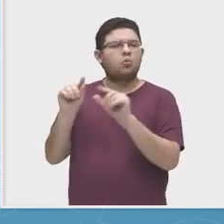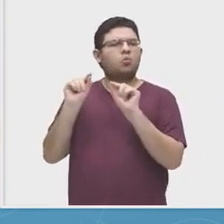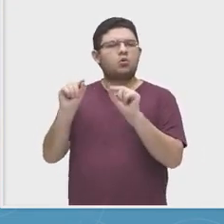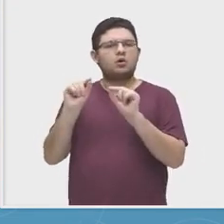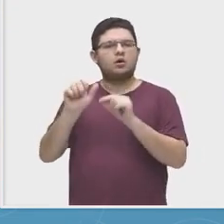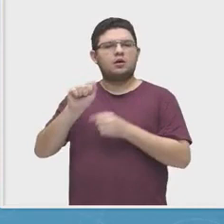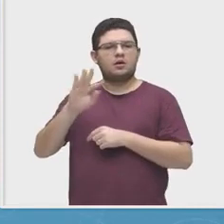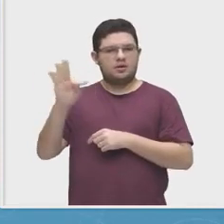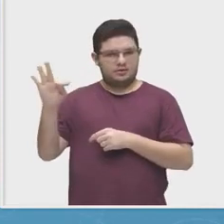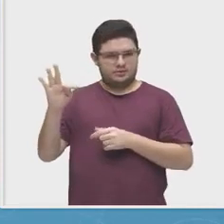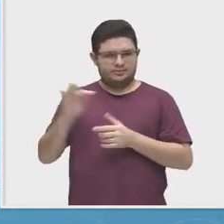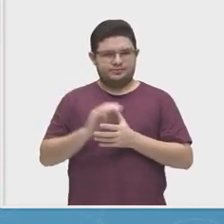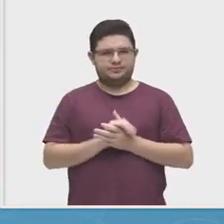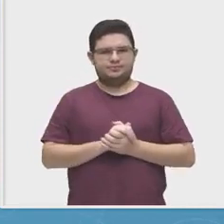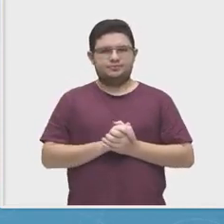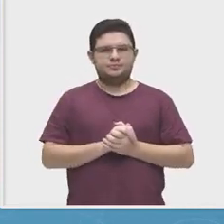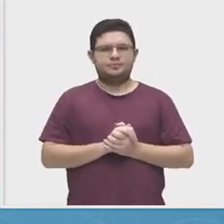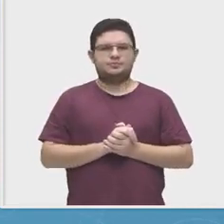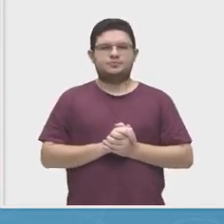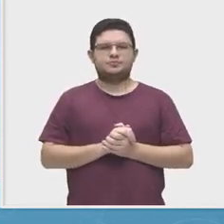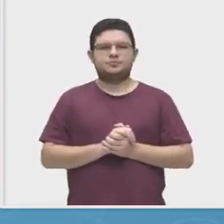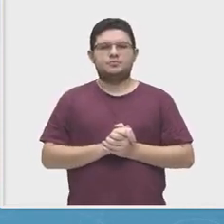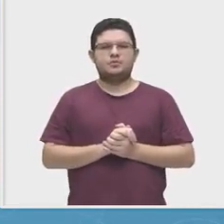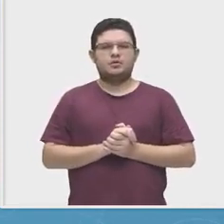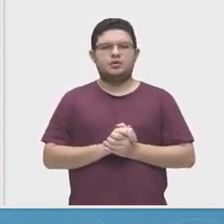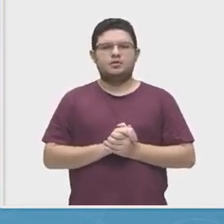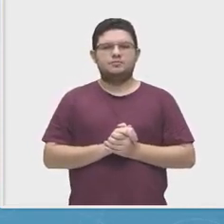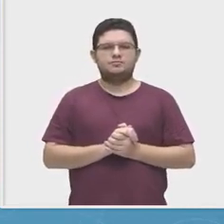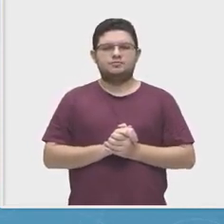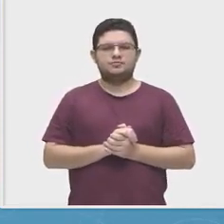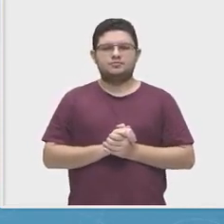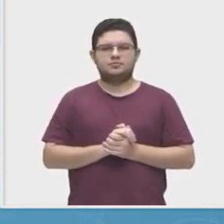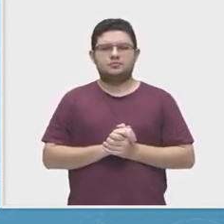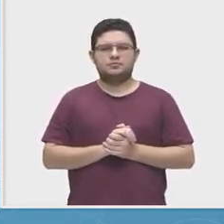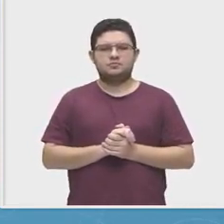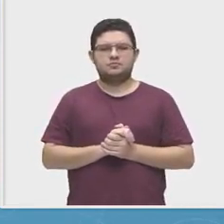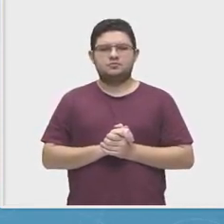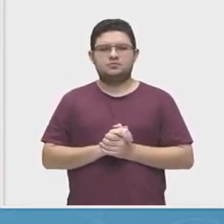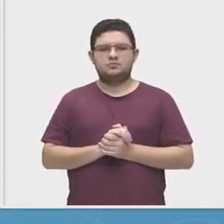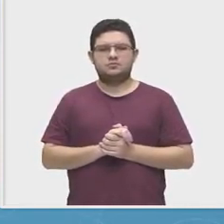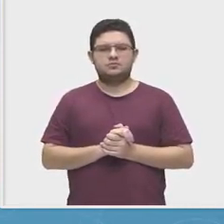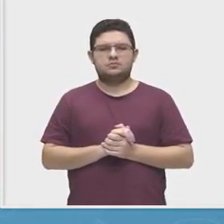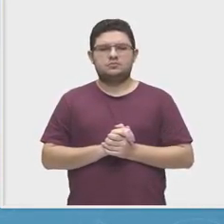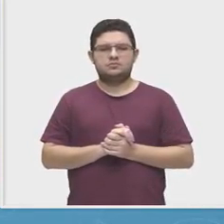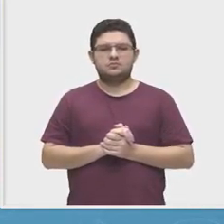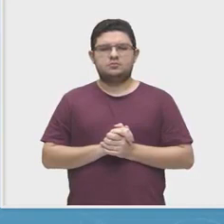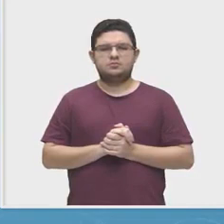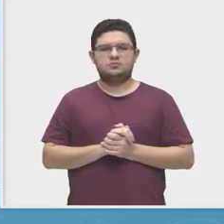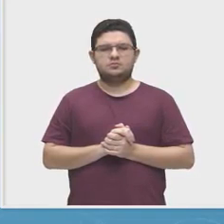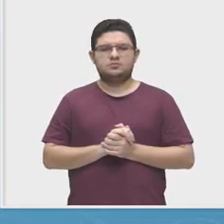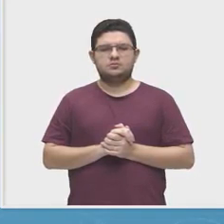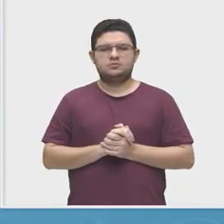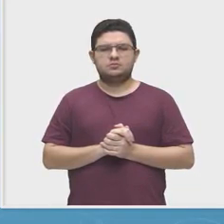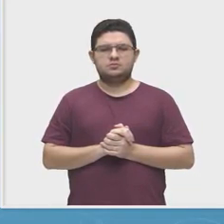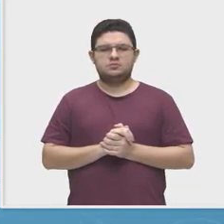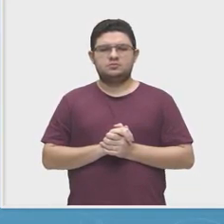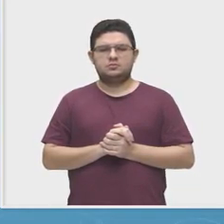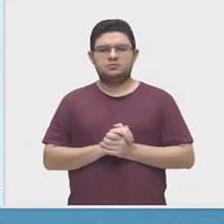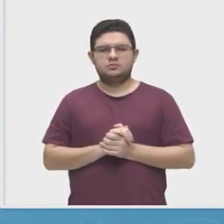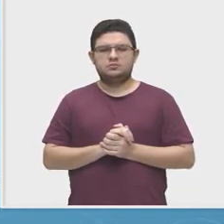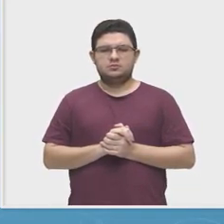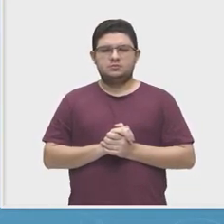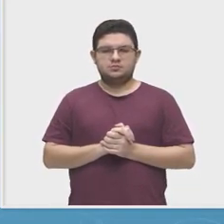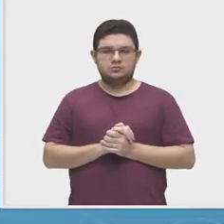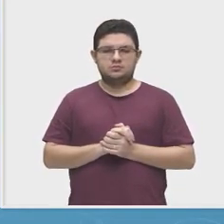at, tá certo? She was standing all by herself at the bus stop. porque é um local exato, então eu deveria utilizar o